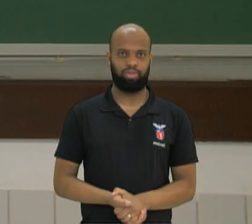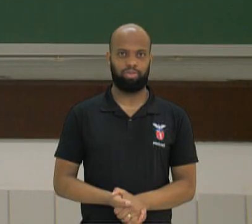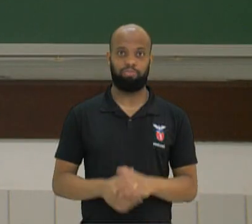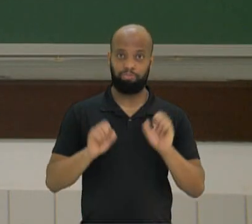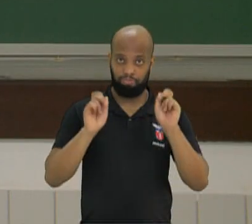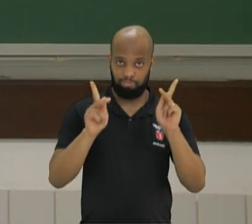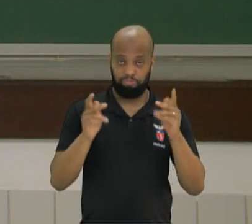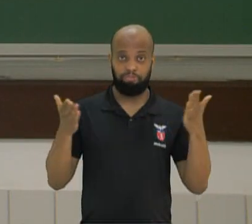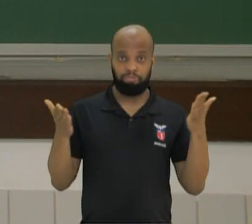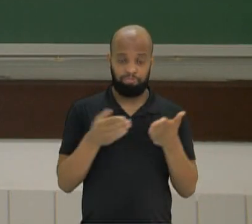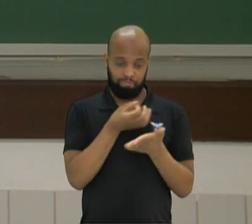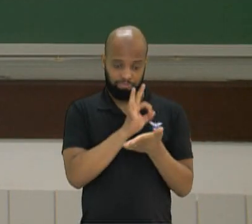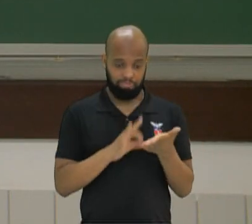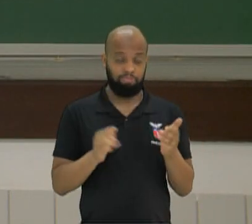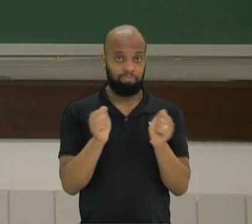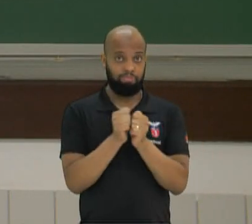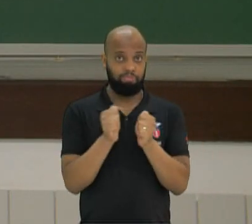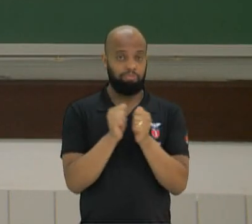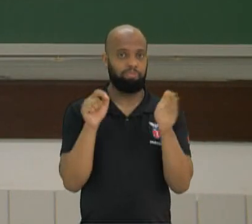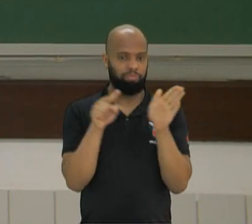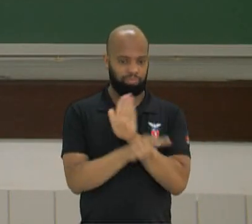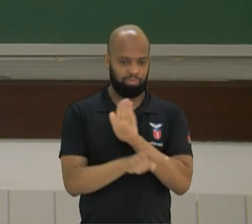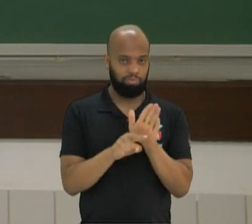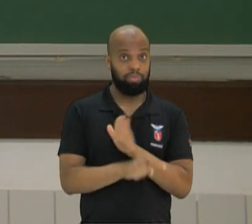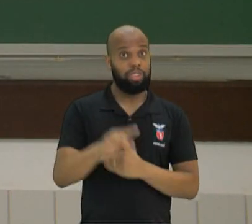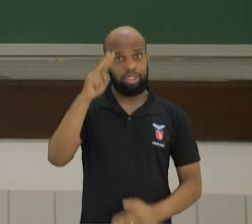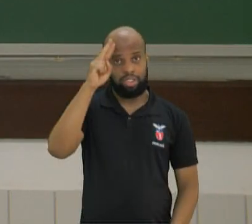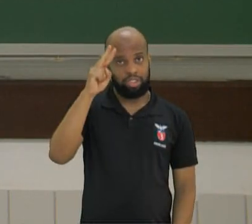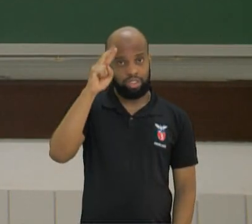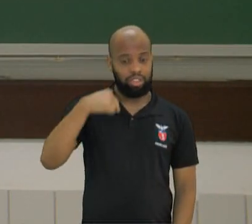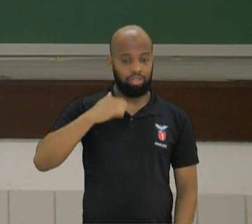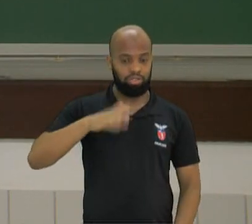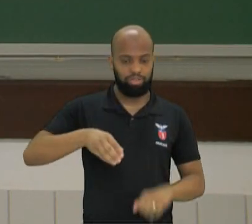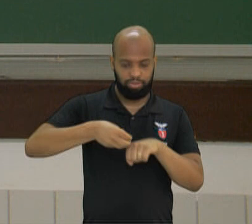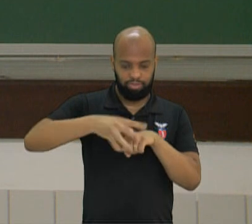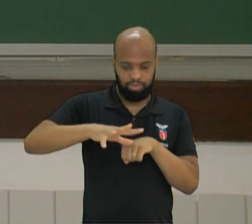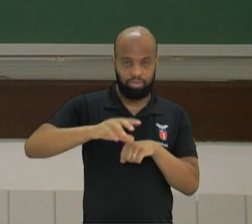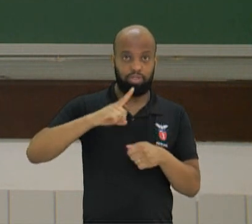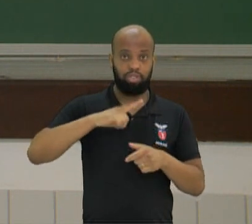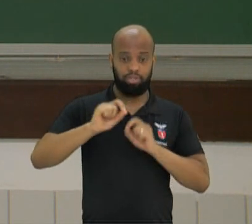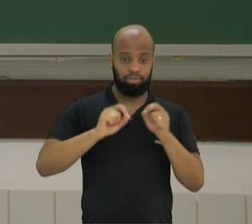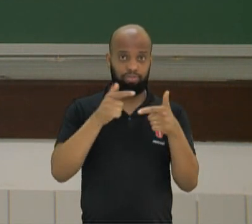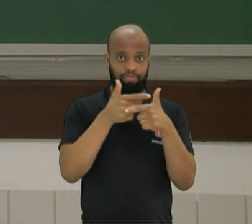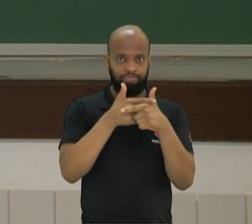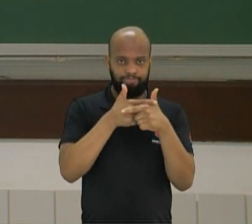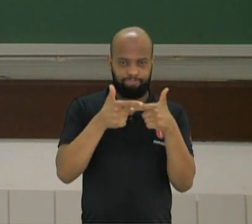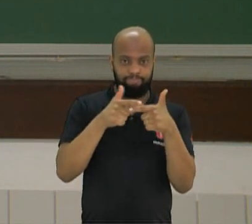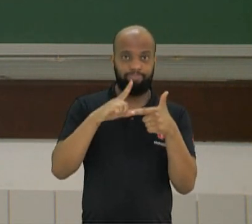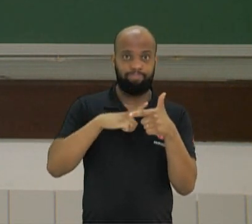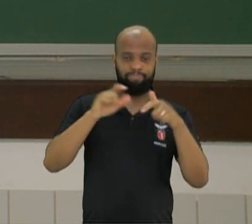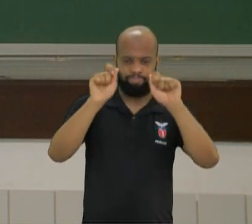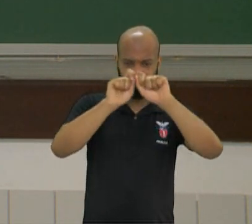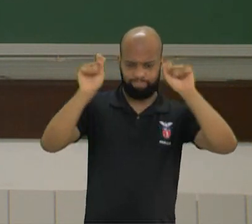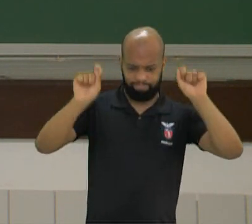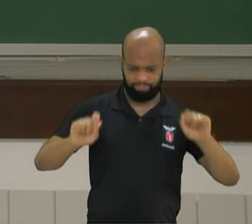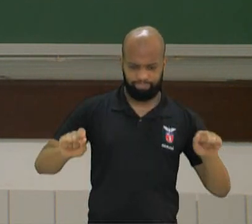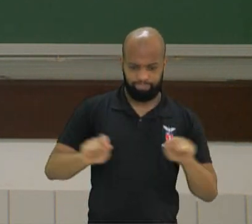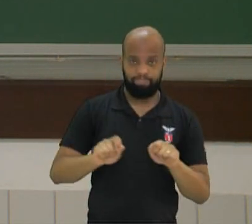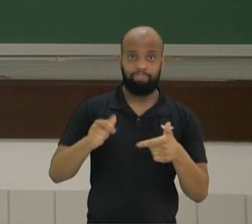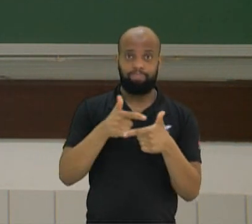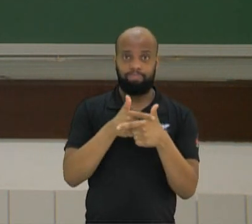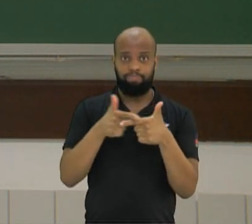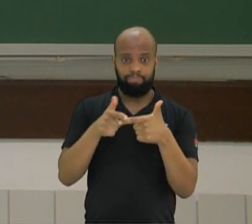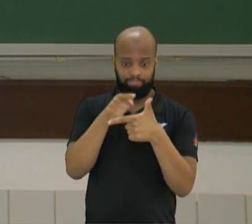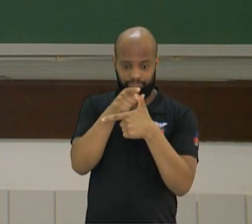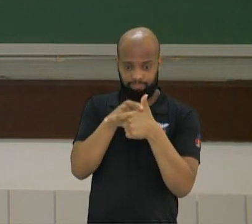Muito bem, pessoal, nós vamos fazer a correção agora desse exercício. Lembra que eu já te dei a dica, né? Que era para dividir a área pelo comprimento para você achar a largura. É